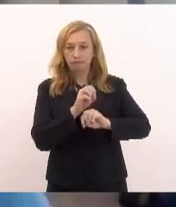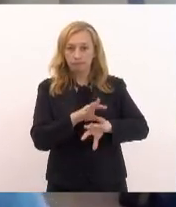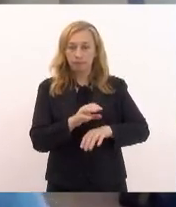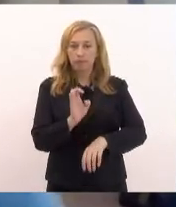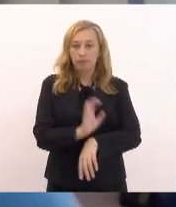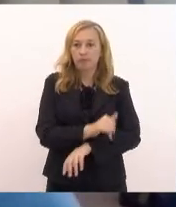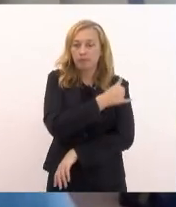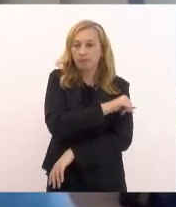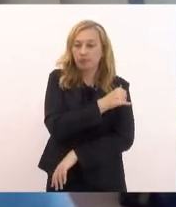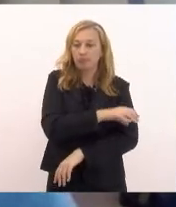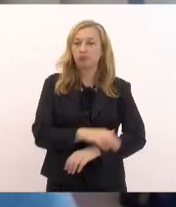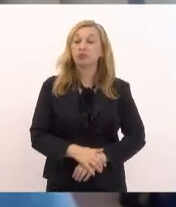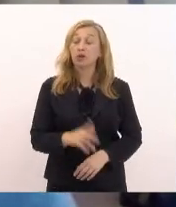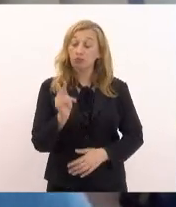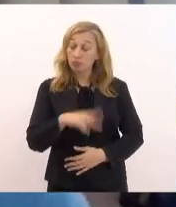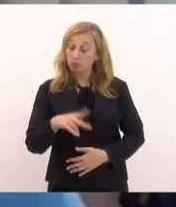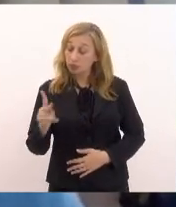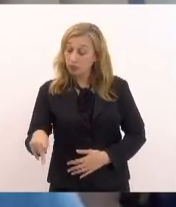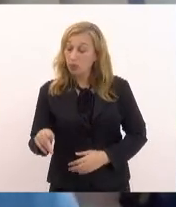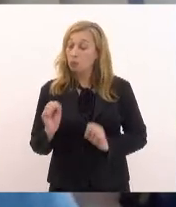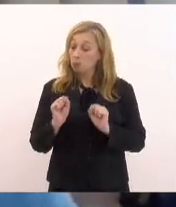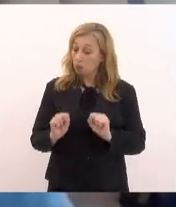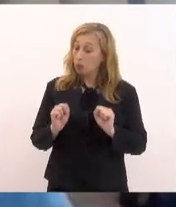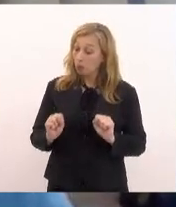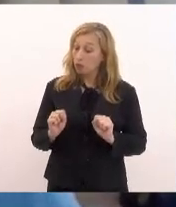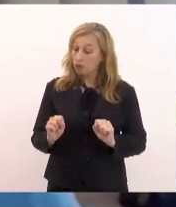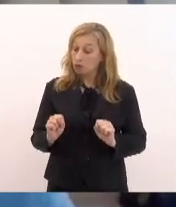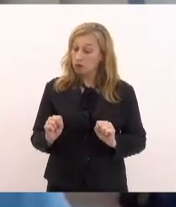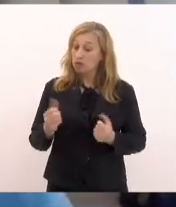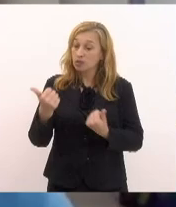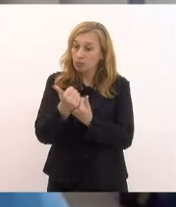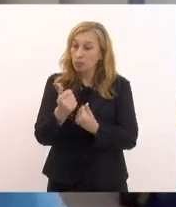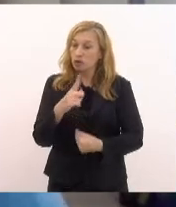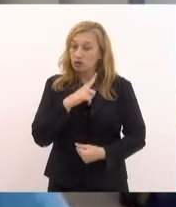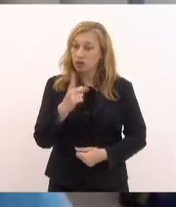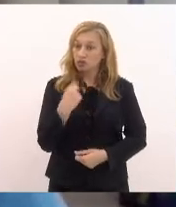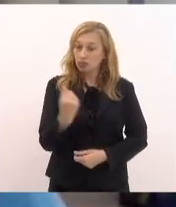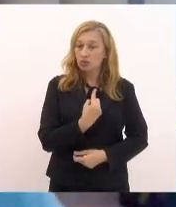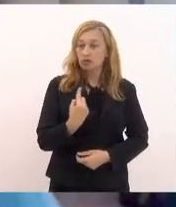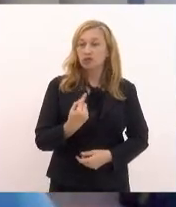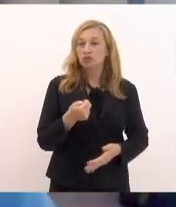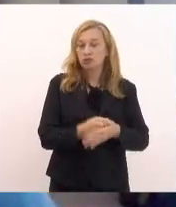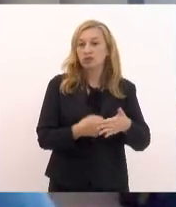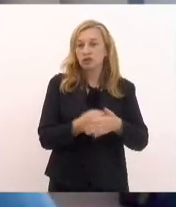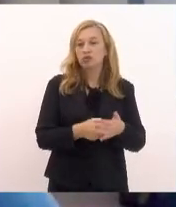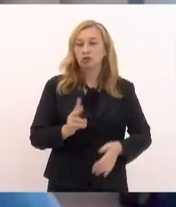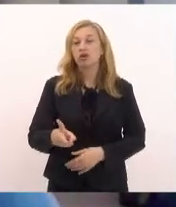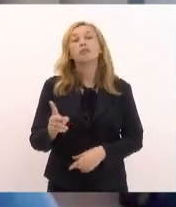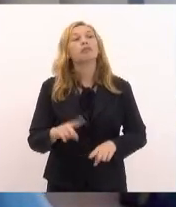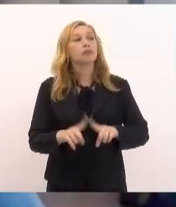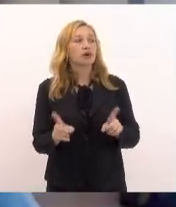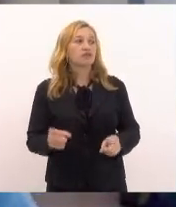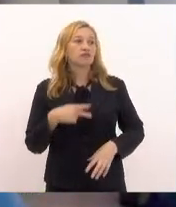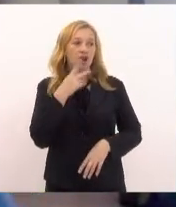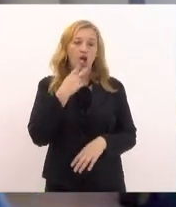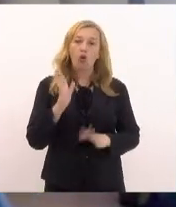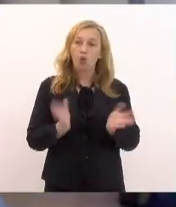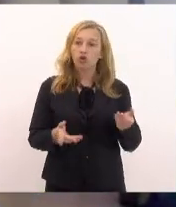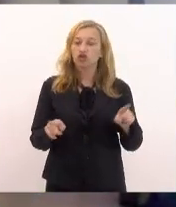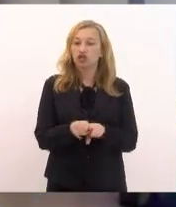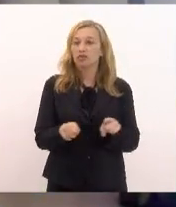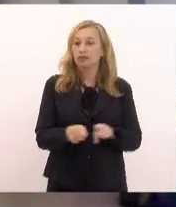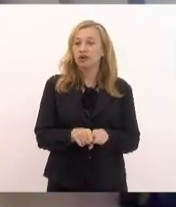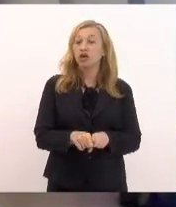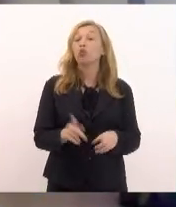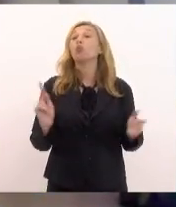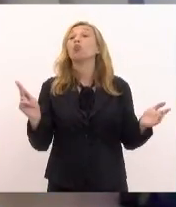Então, professor, pode contar com a gente que a gente continua nessa luta. Mas eu quero também trazer para cá hoje uma fala sobre